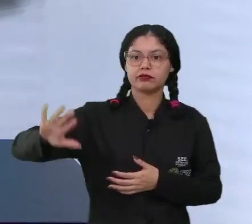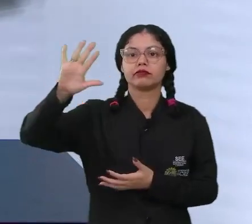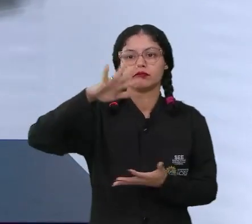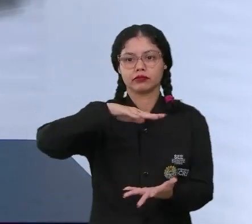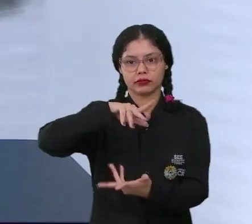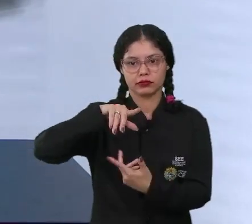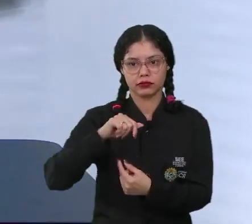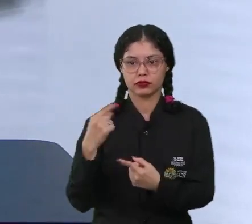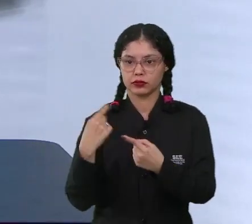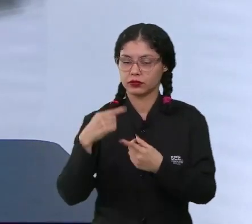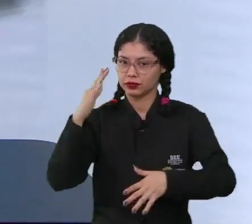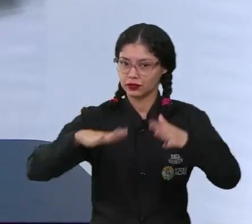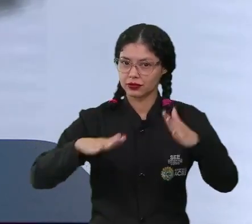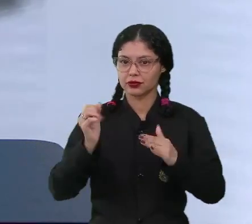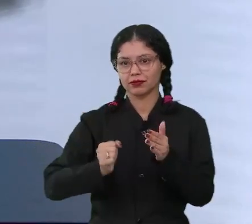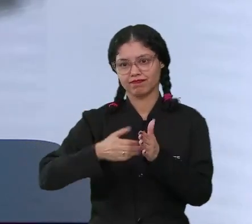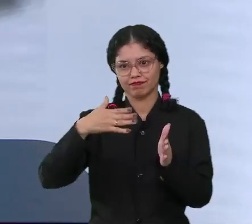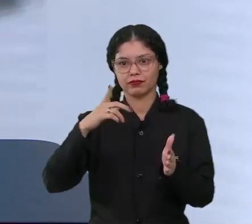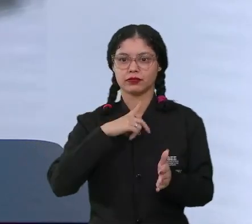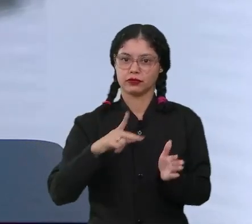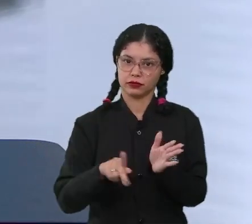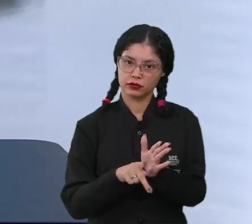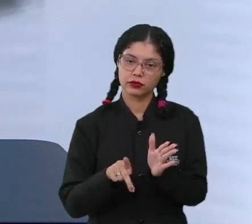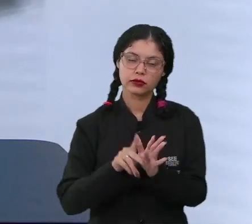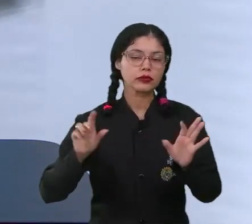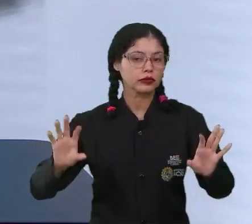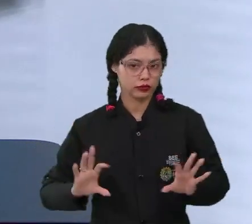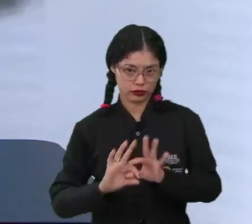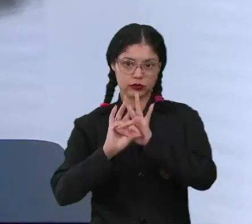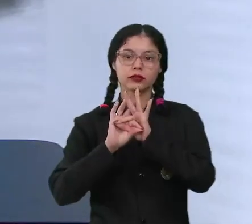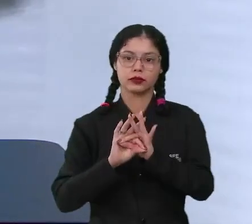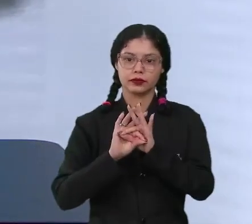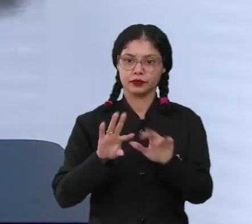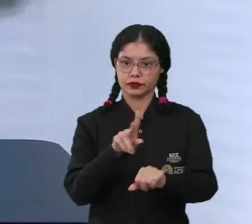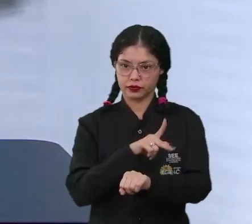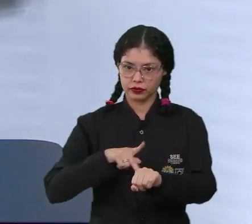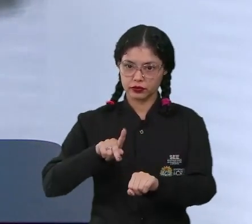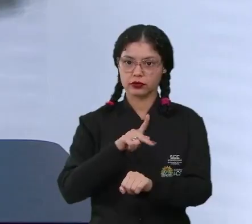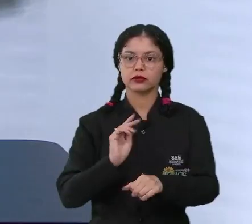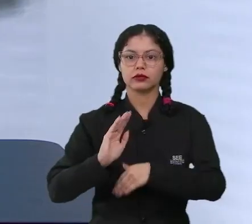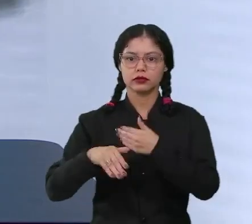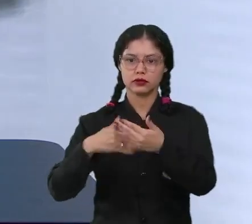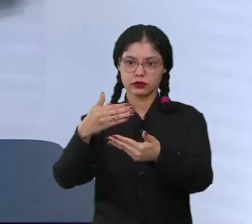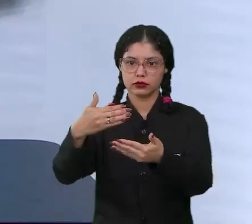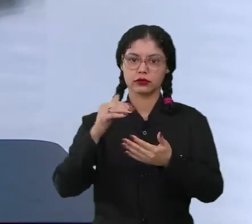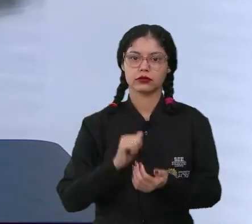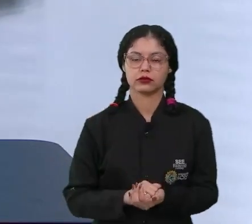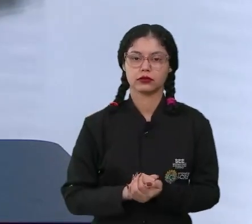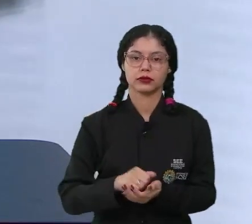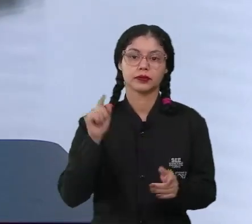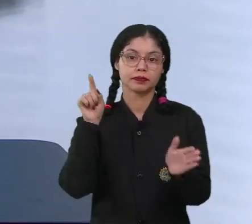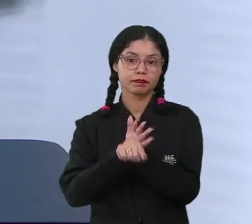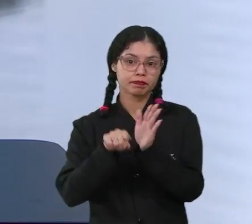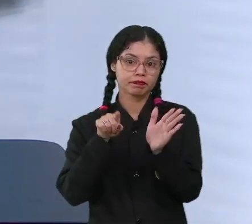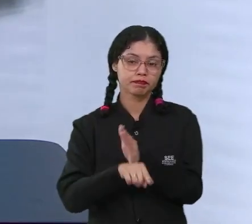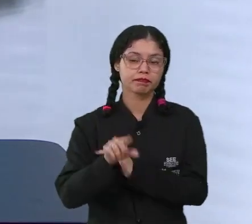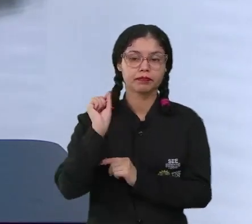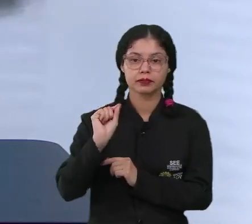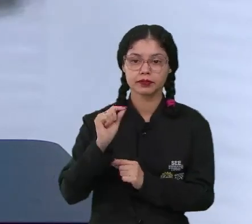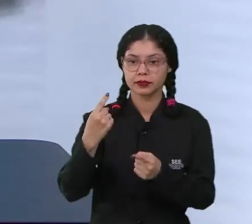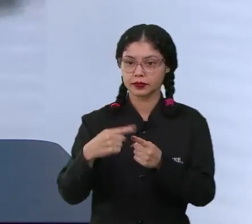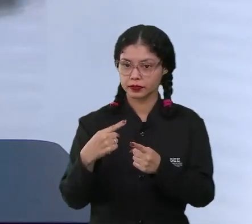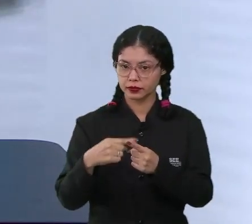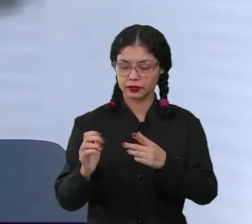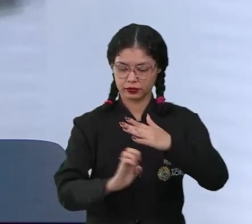quê? Porque muitas delas vão instalar filiais em países em desenvolvimento. Mas aí eu pergunto para vocês, por que